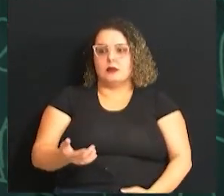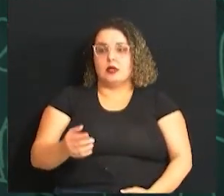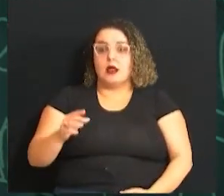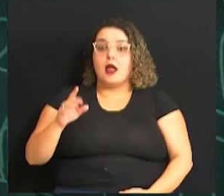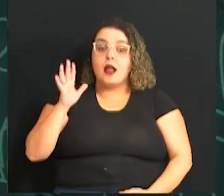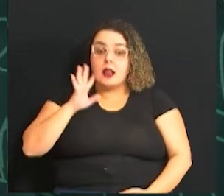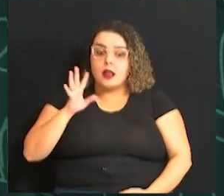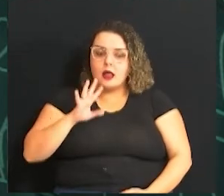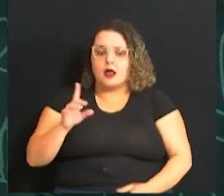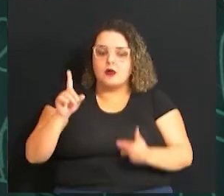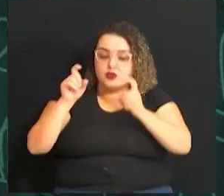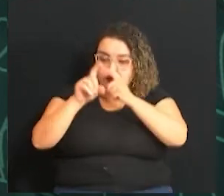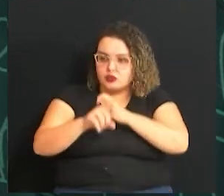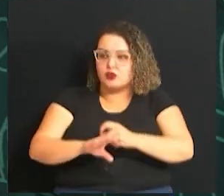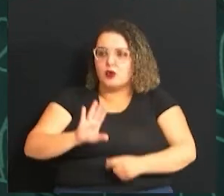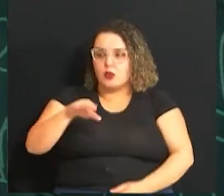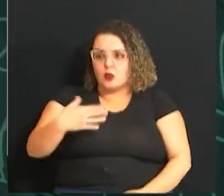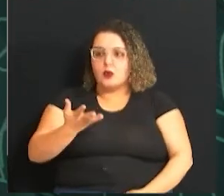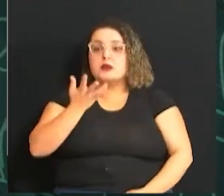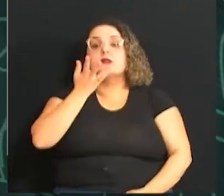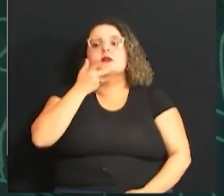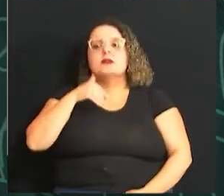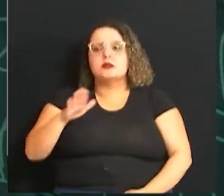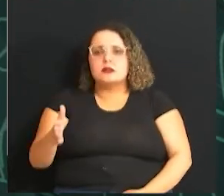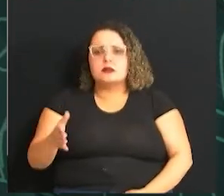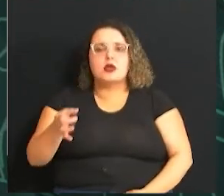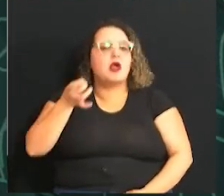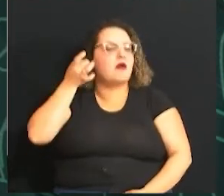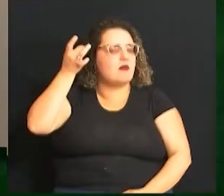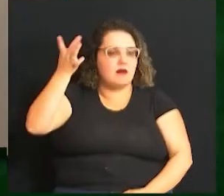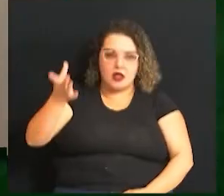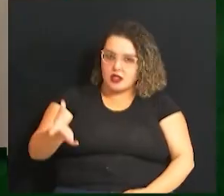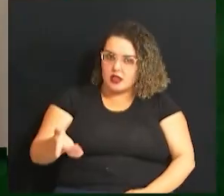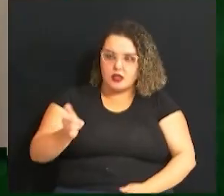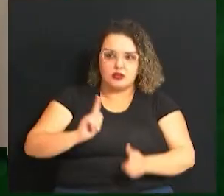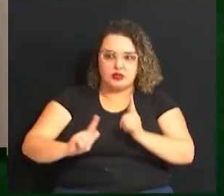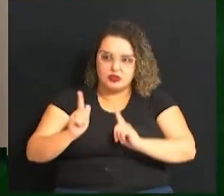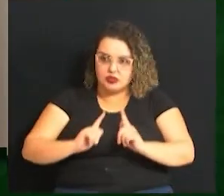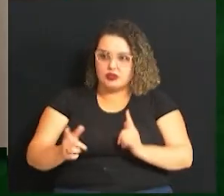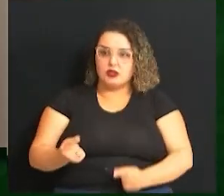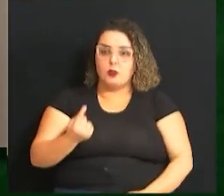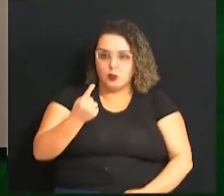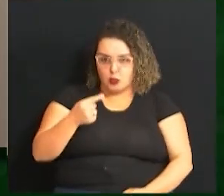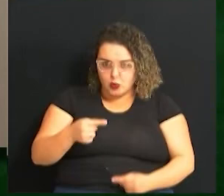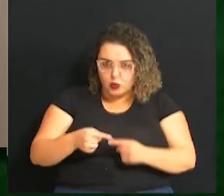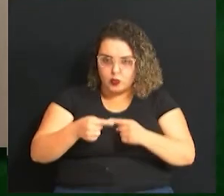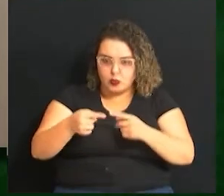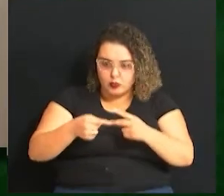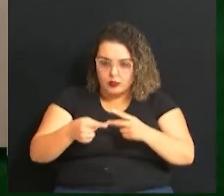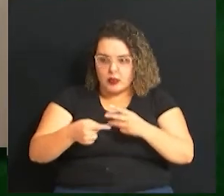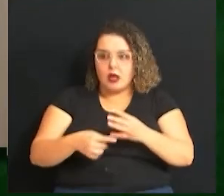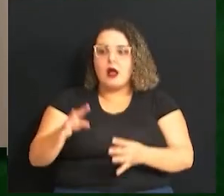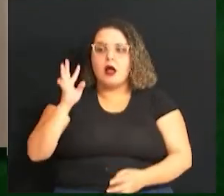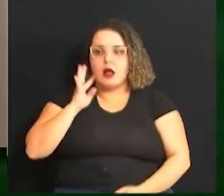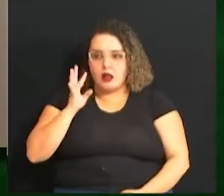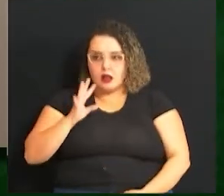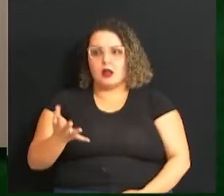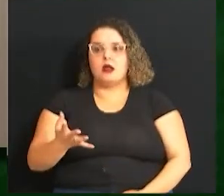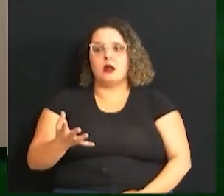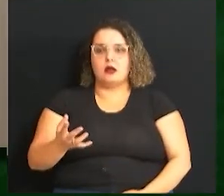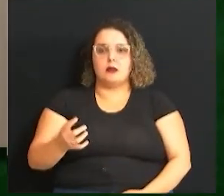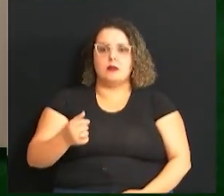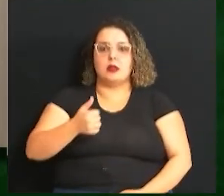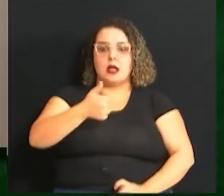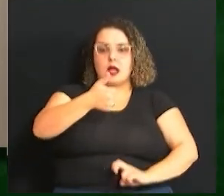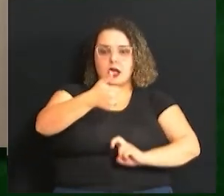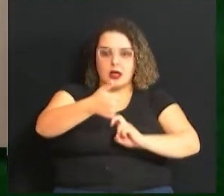que você dificulte, sabe? Quando você vê que a criança está com muita facilidade de gerenciar aquele recurso por uma semana, é legal que